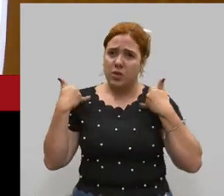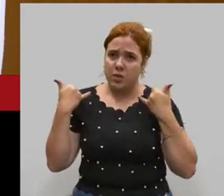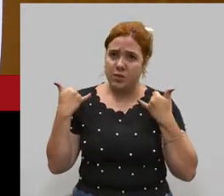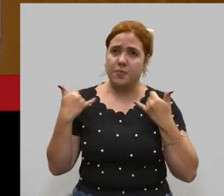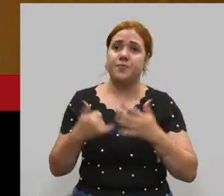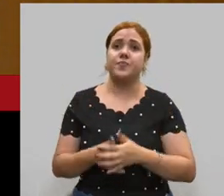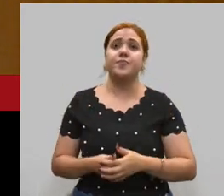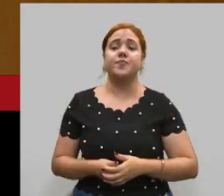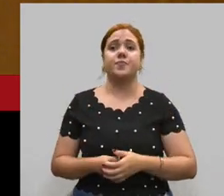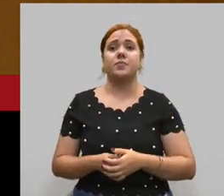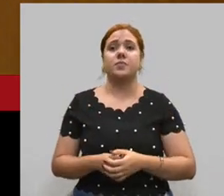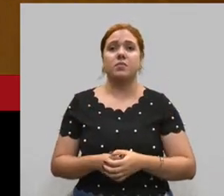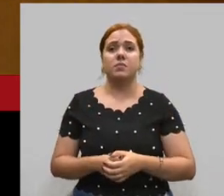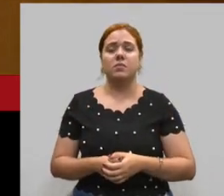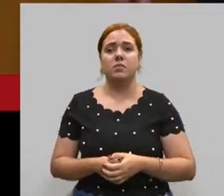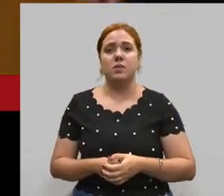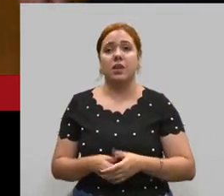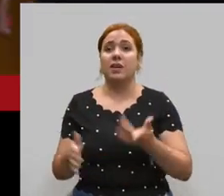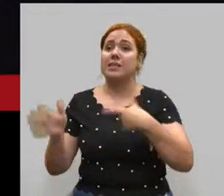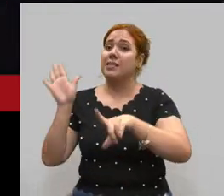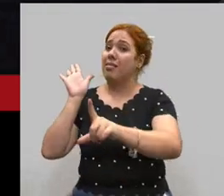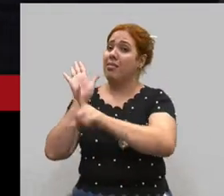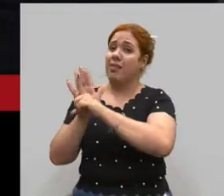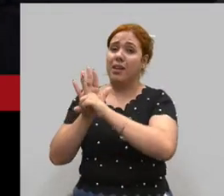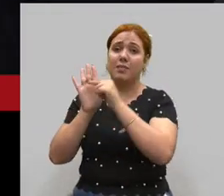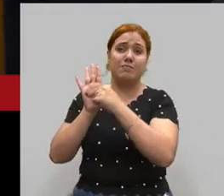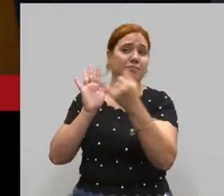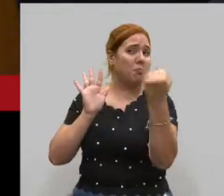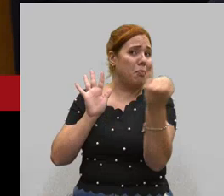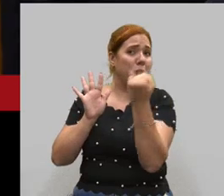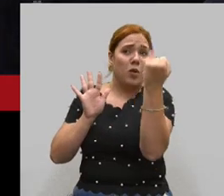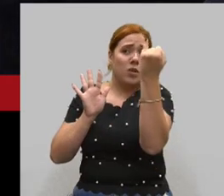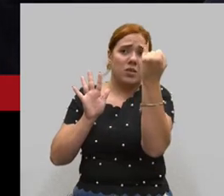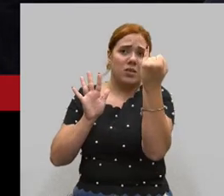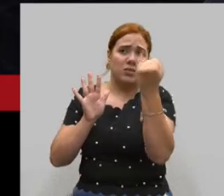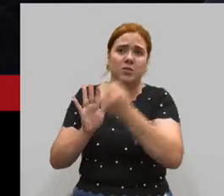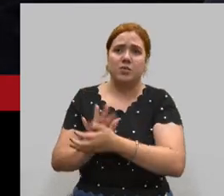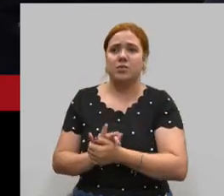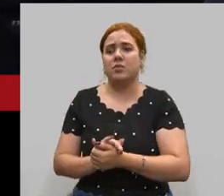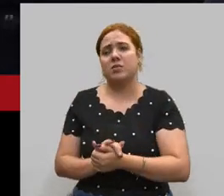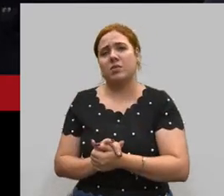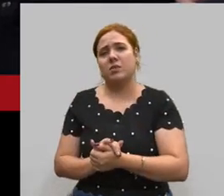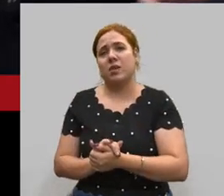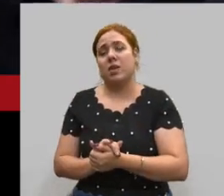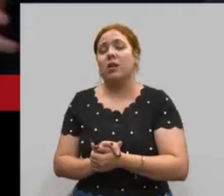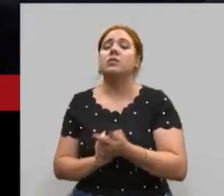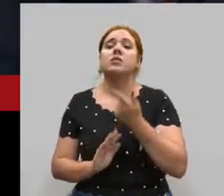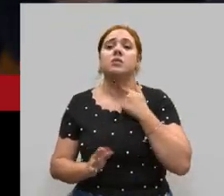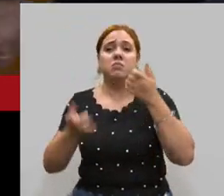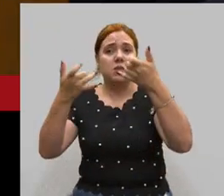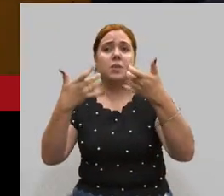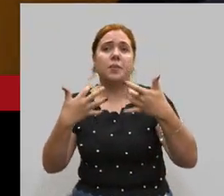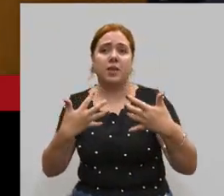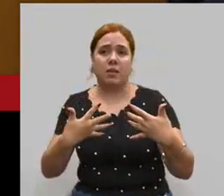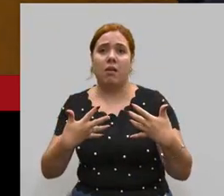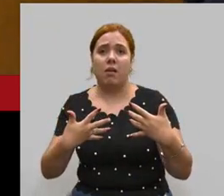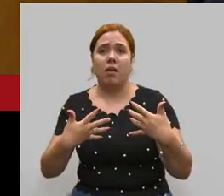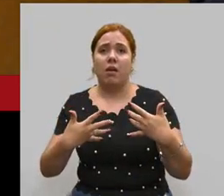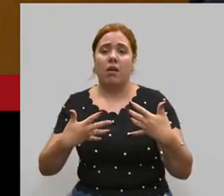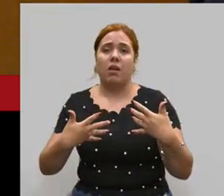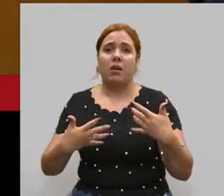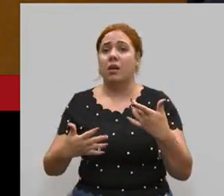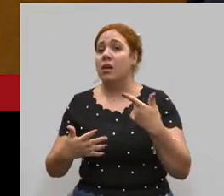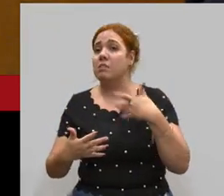questão ele é muito importante e eu quero deixar aqui a minha contribuição que eu sei que os